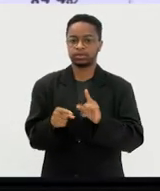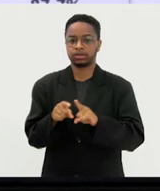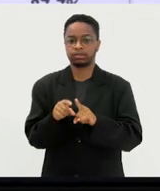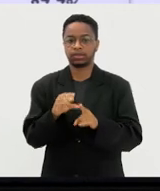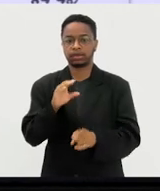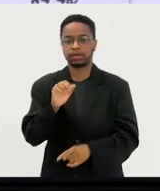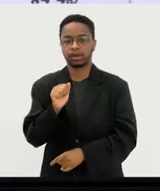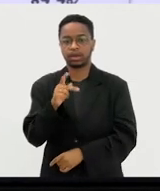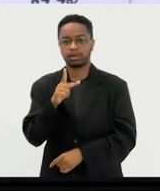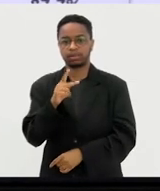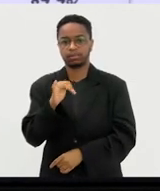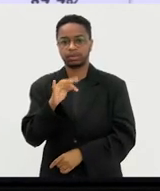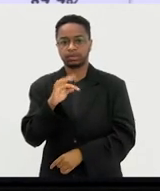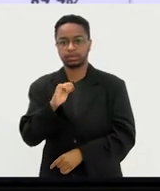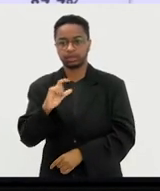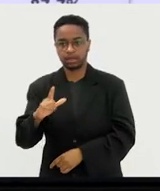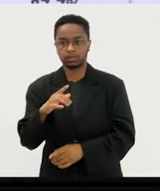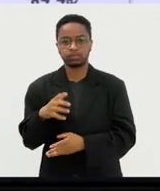totalizando ali